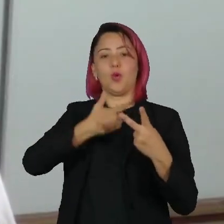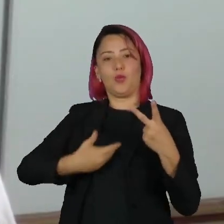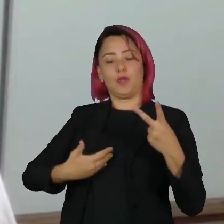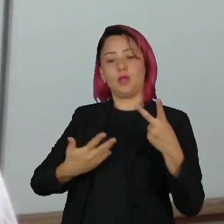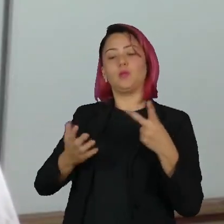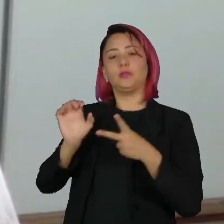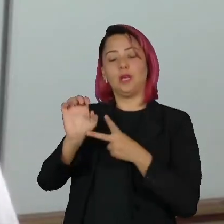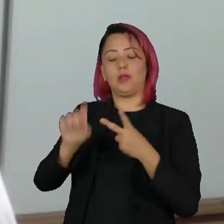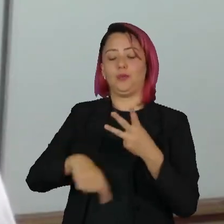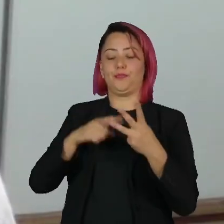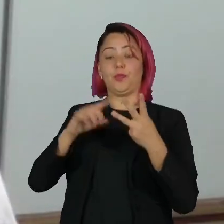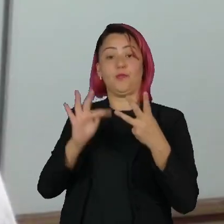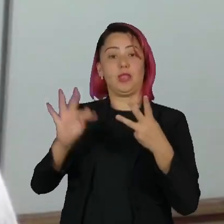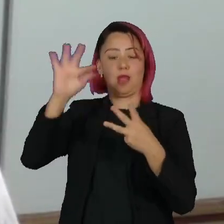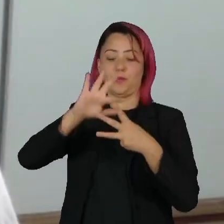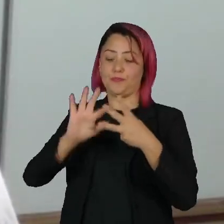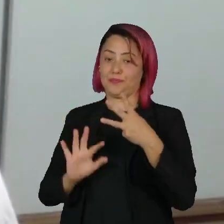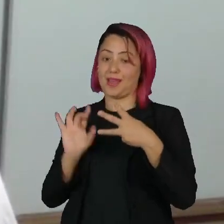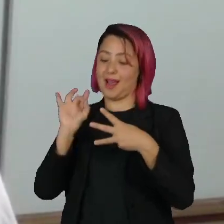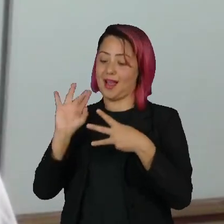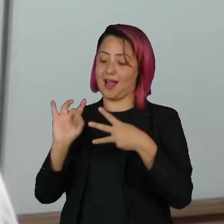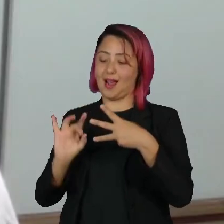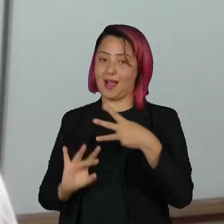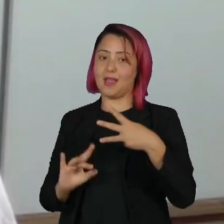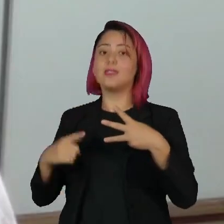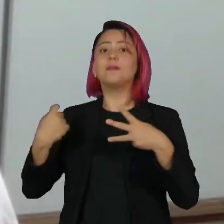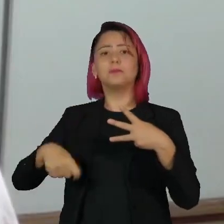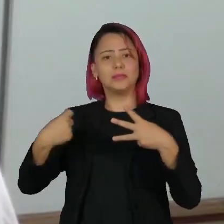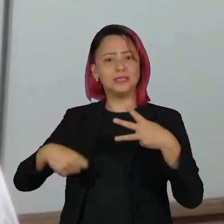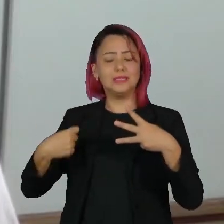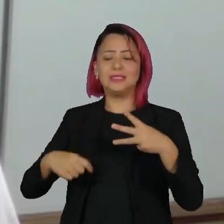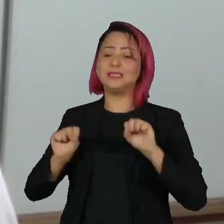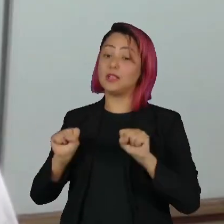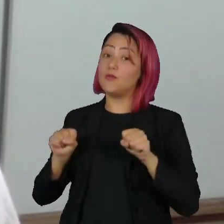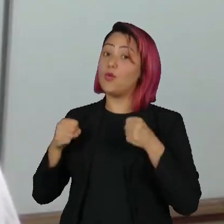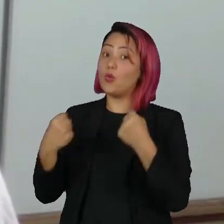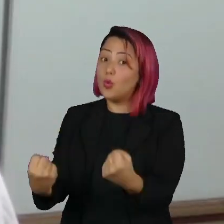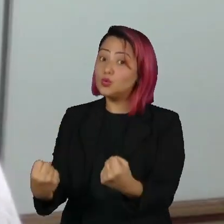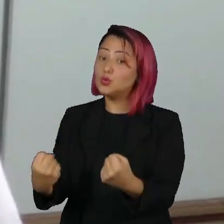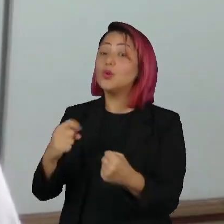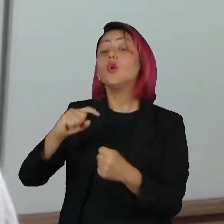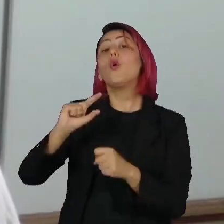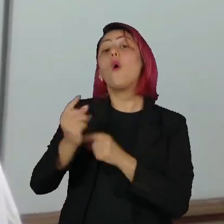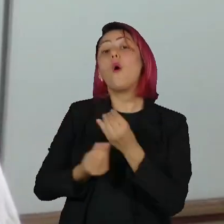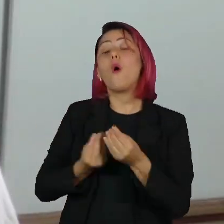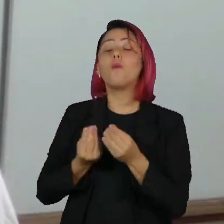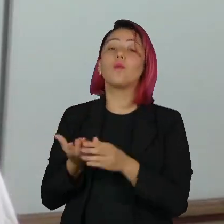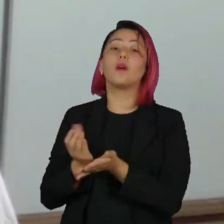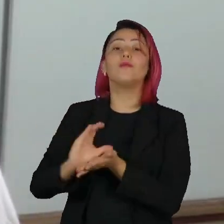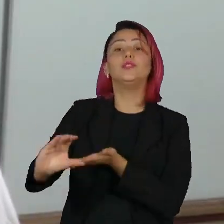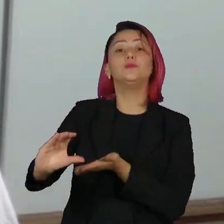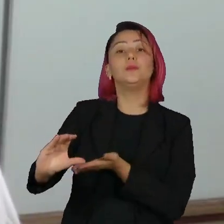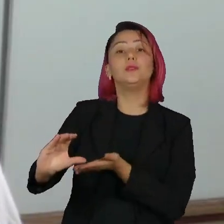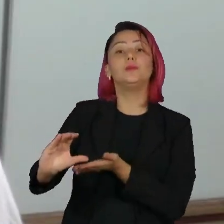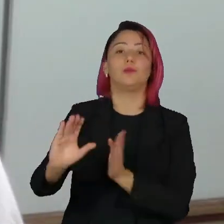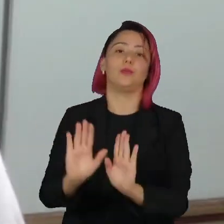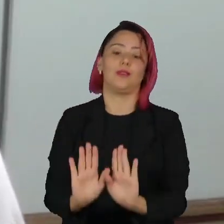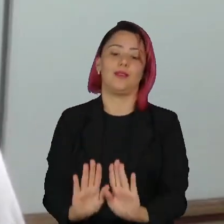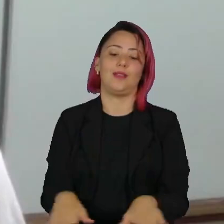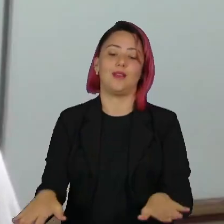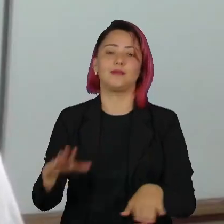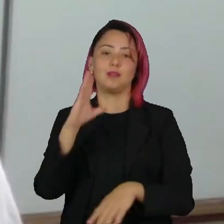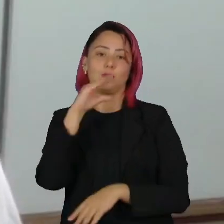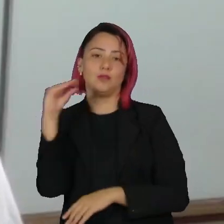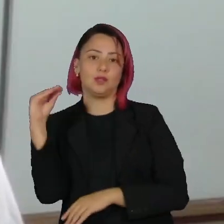eles precisam realmente enveredar esforços e recursos financeiros na infância e na adolescência, né? A